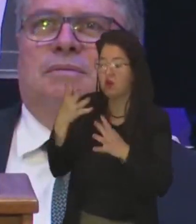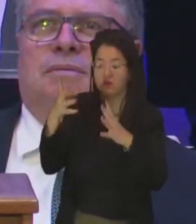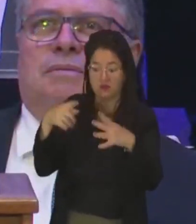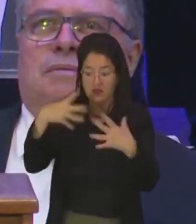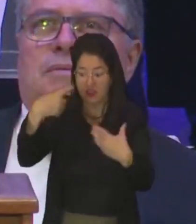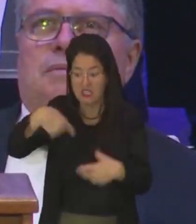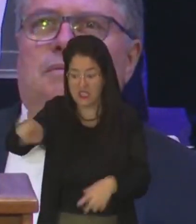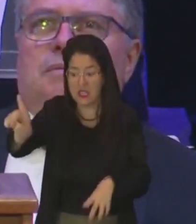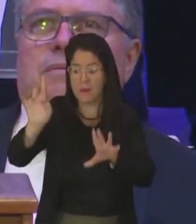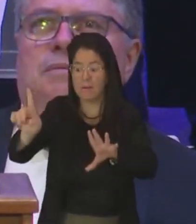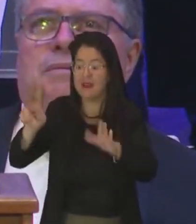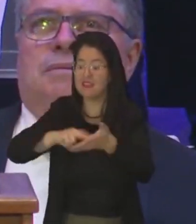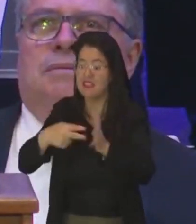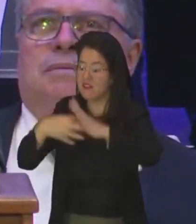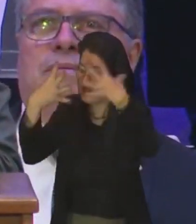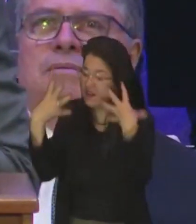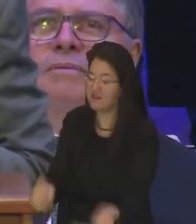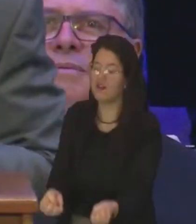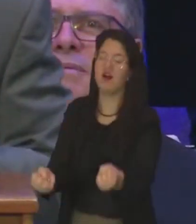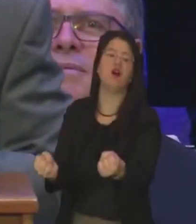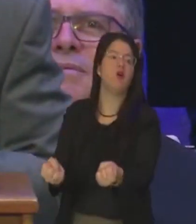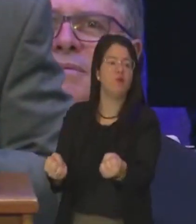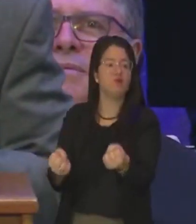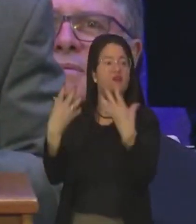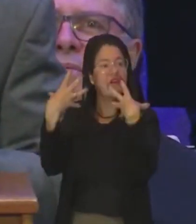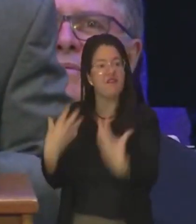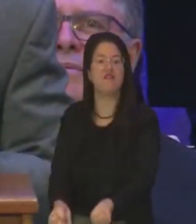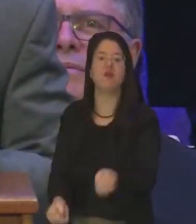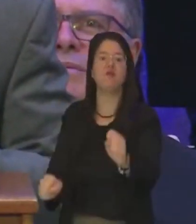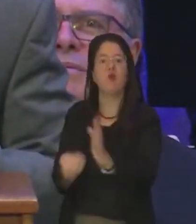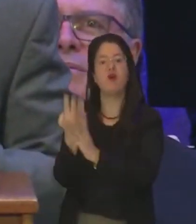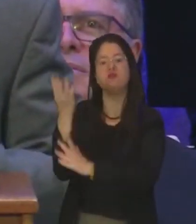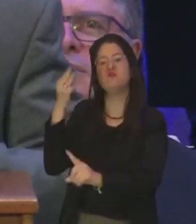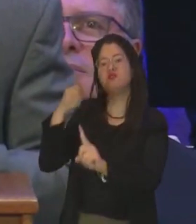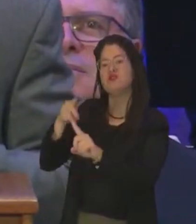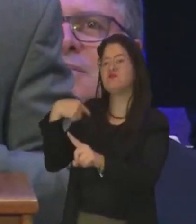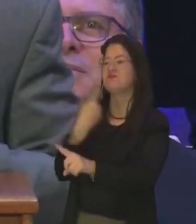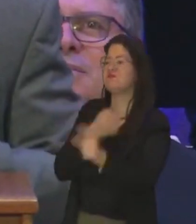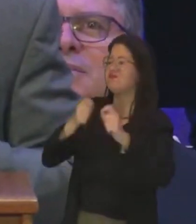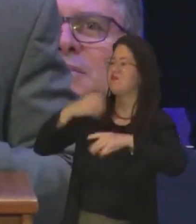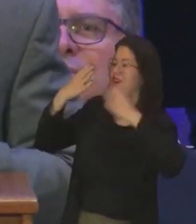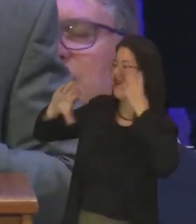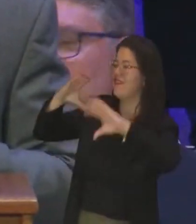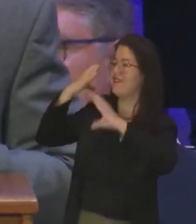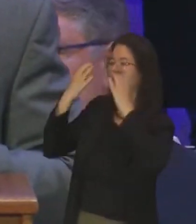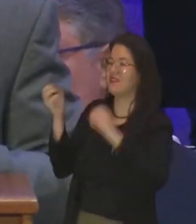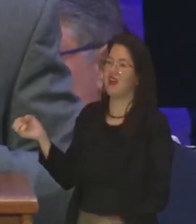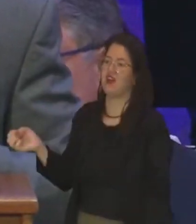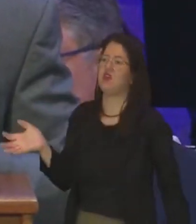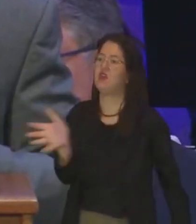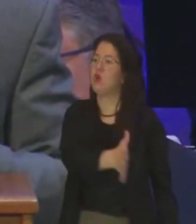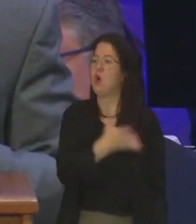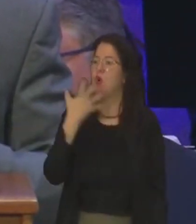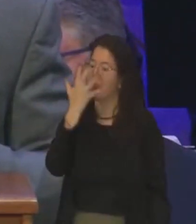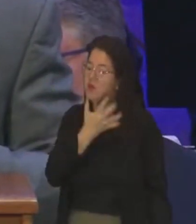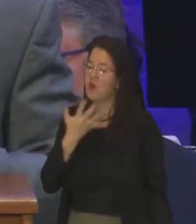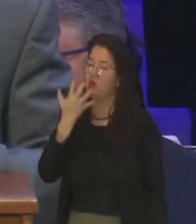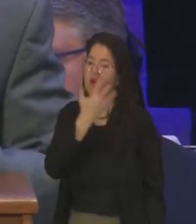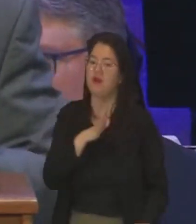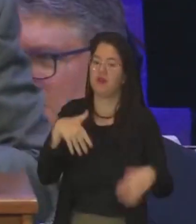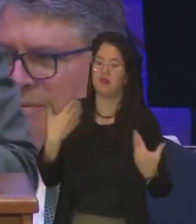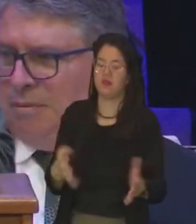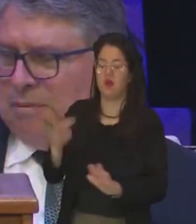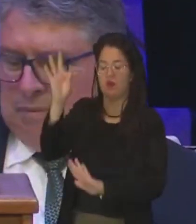Olha quanta alegria, quanto motivo nós temos para cantar um cântico novo. E o